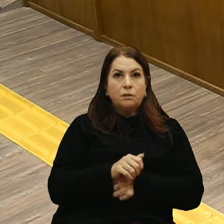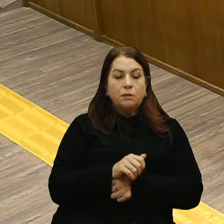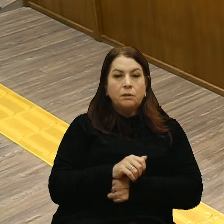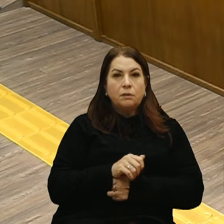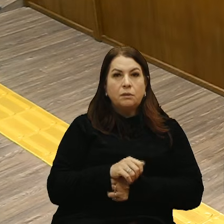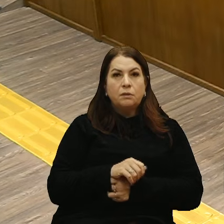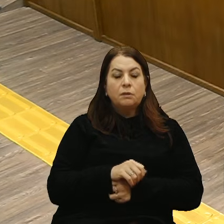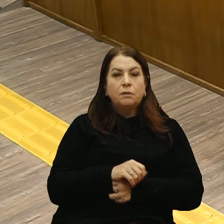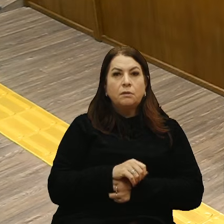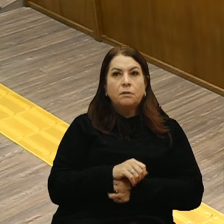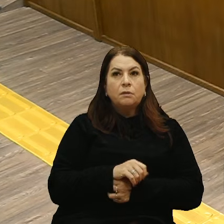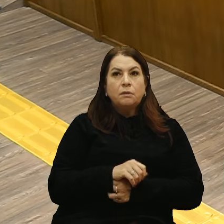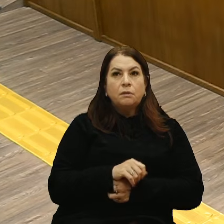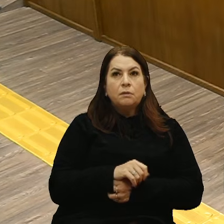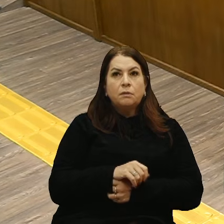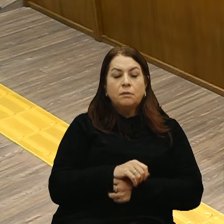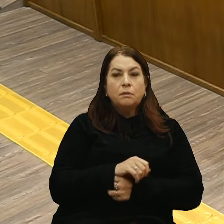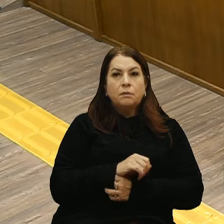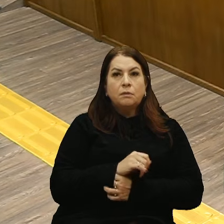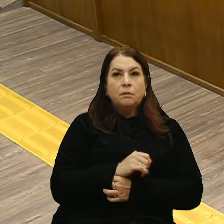Bem.